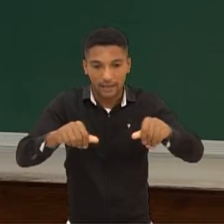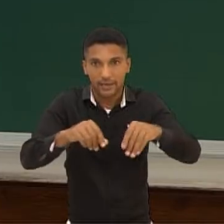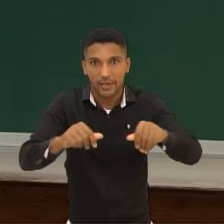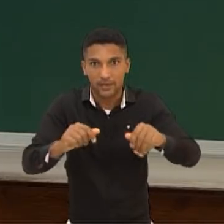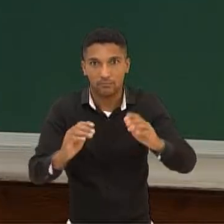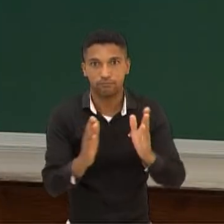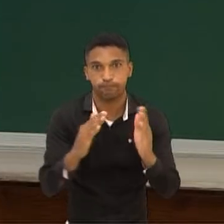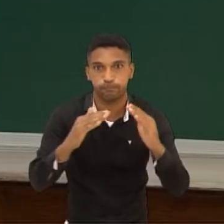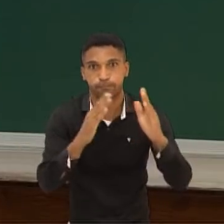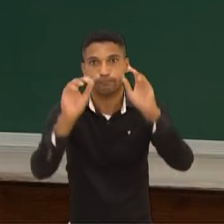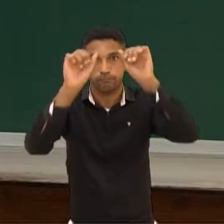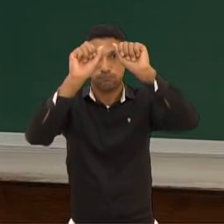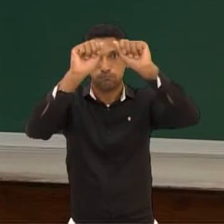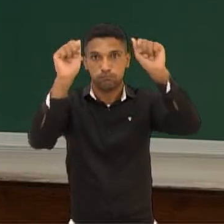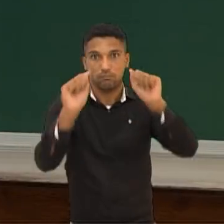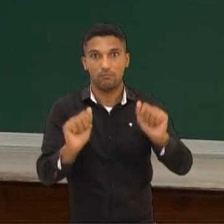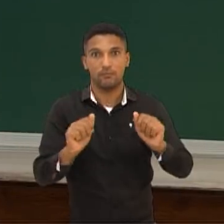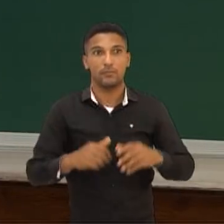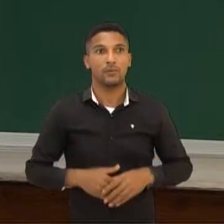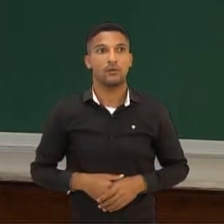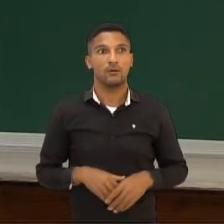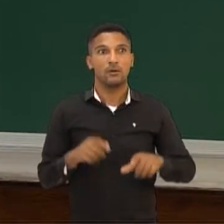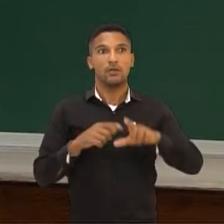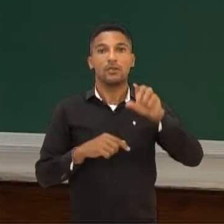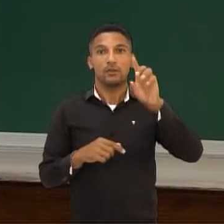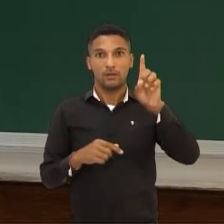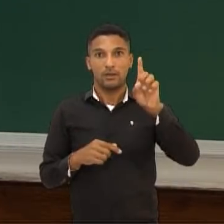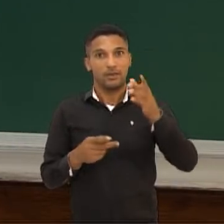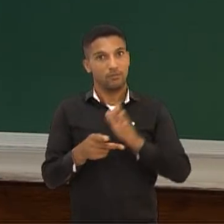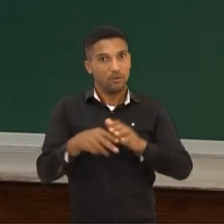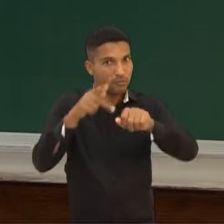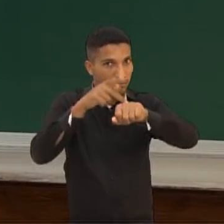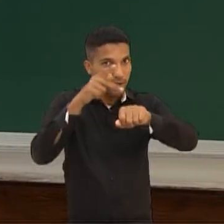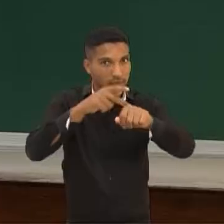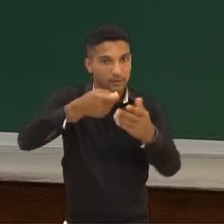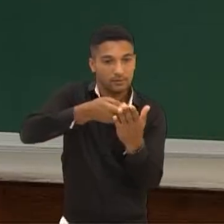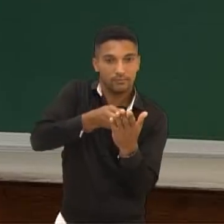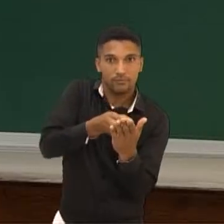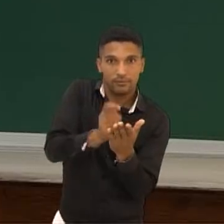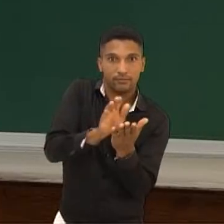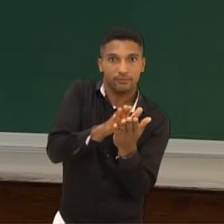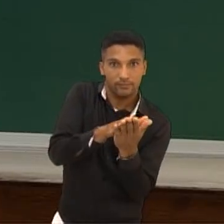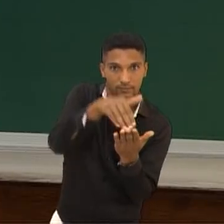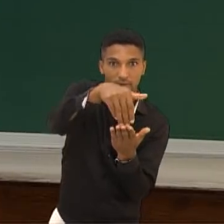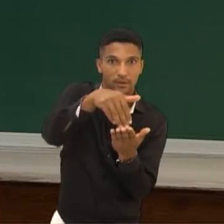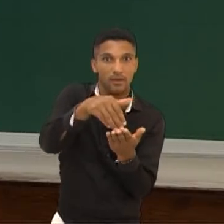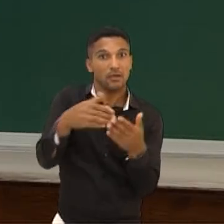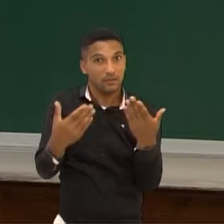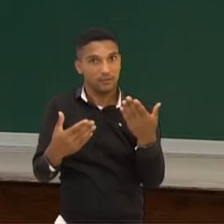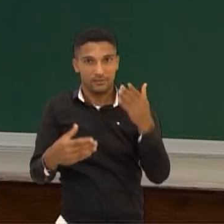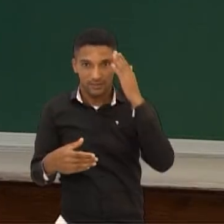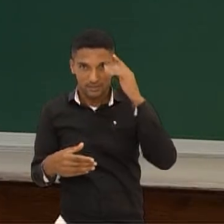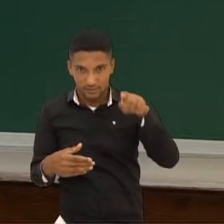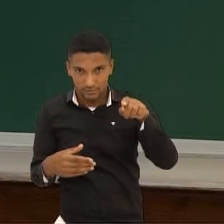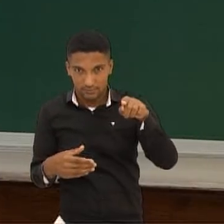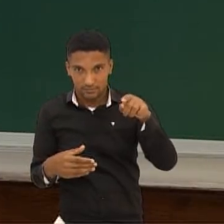Ou letra D, gravura realizada em pedra. E aí? Você já sabe? Vai pensar um pouquinho? Tudo